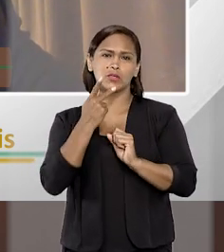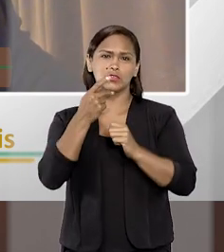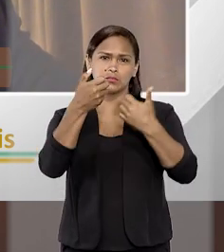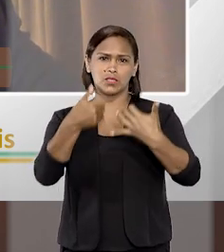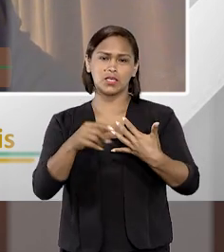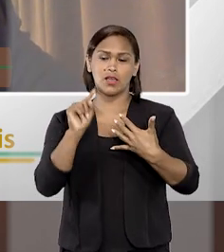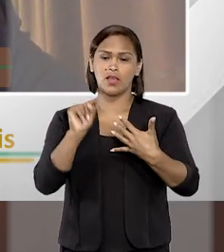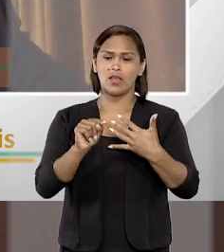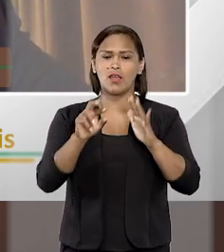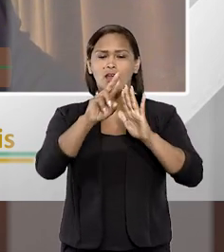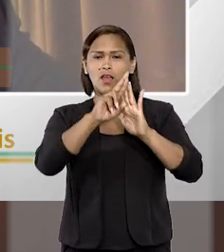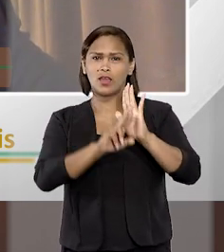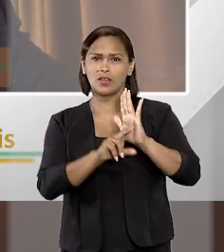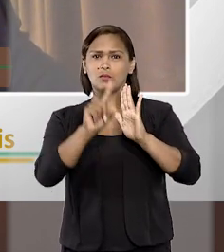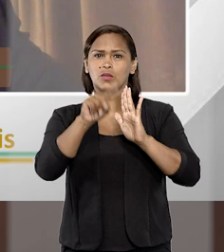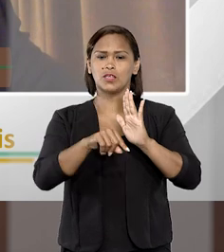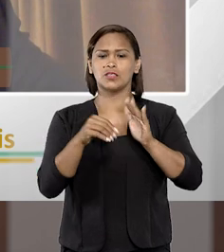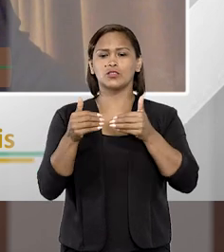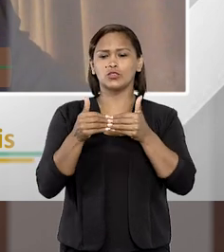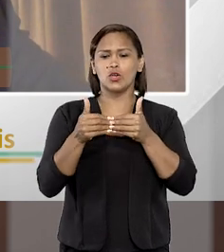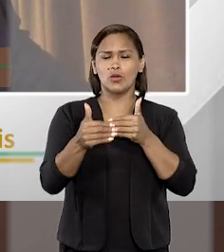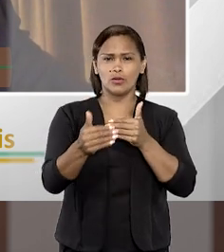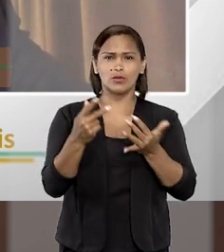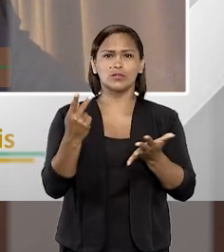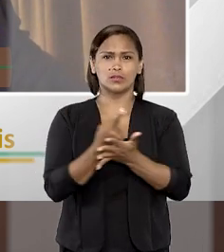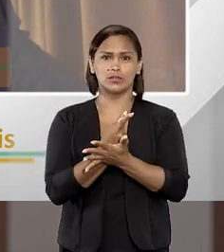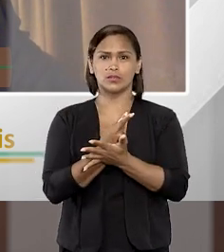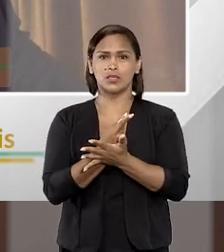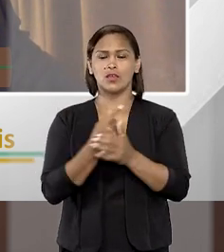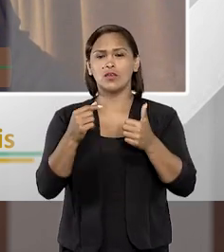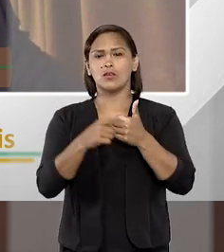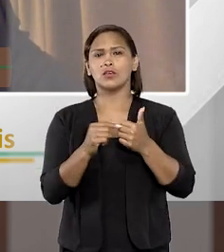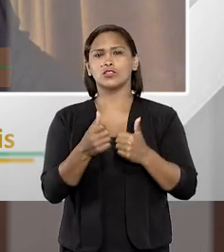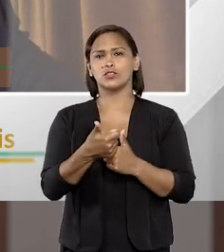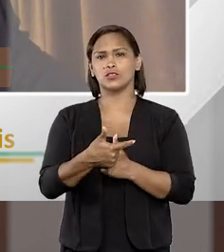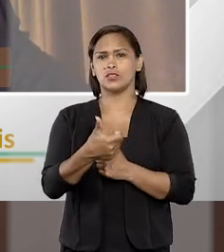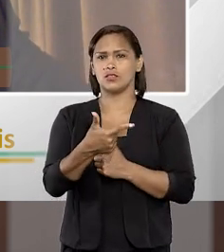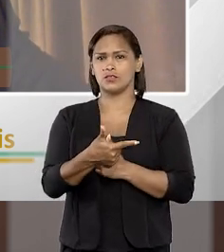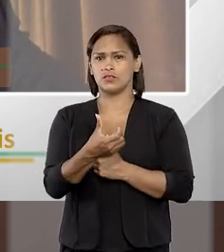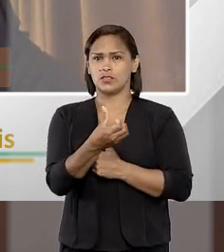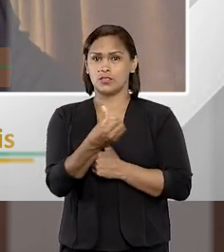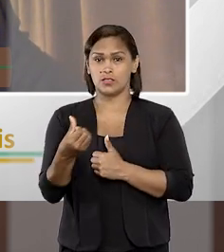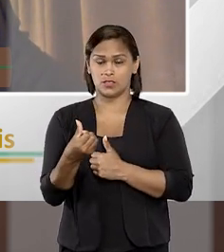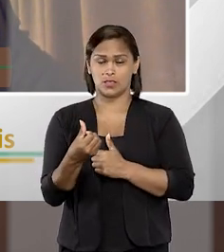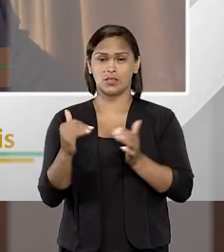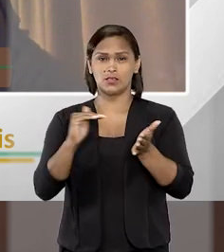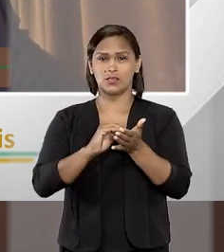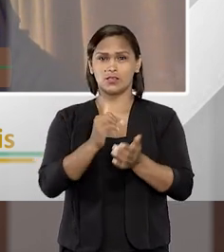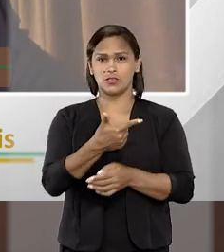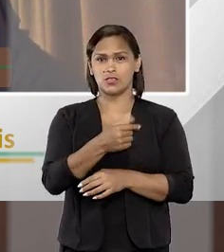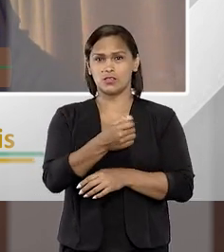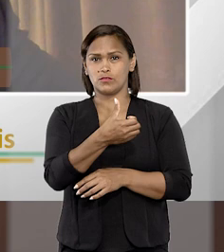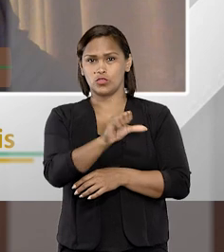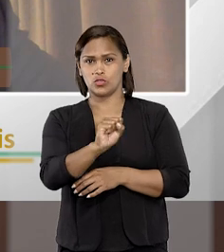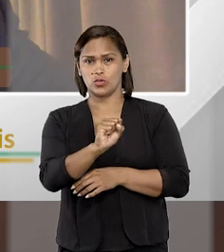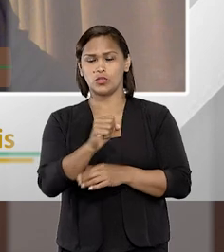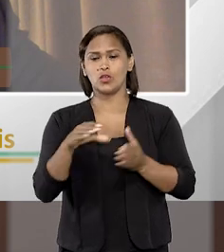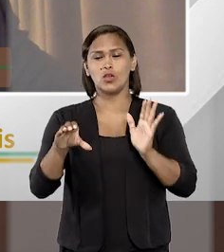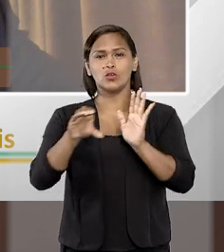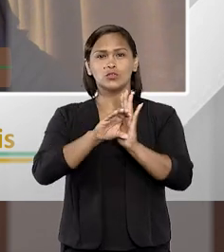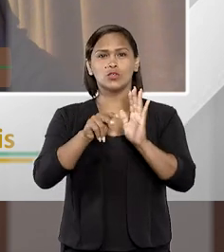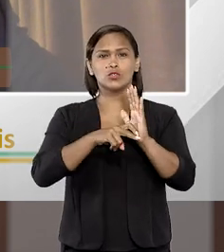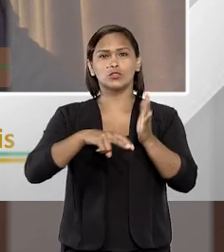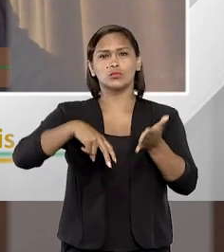na regulamentação deste procedimento é o chat 226 é 228 no Código Processo